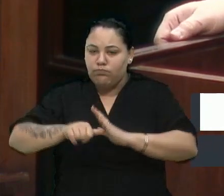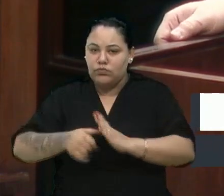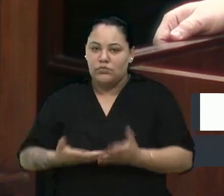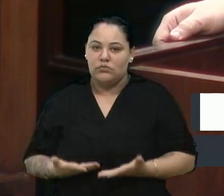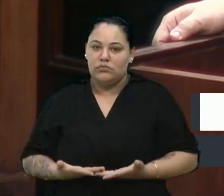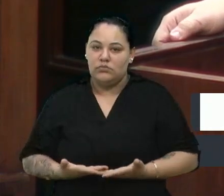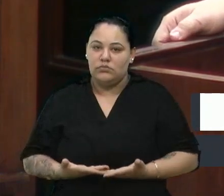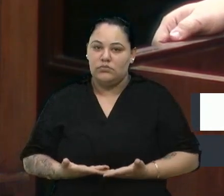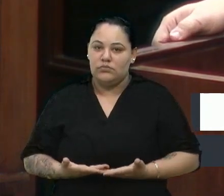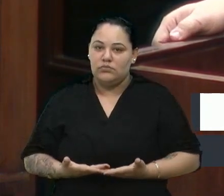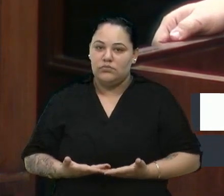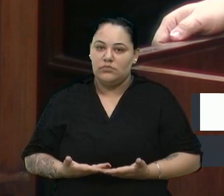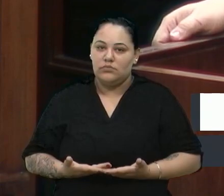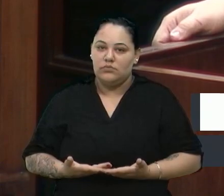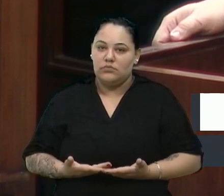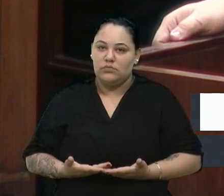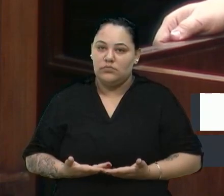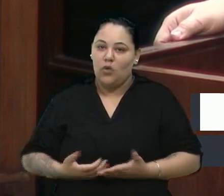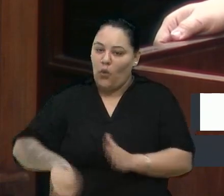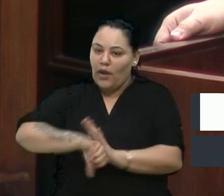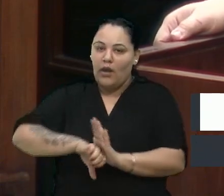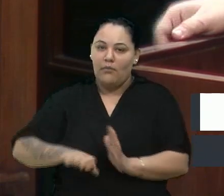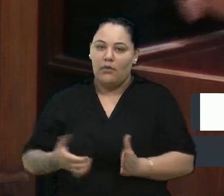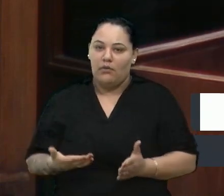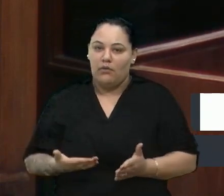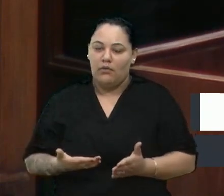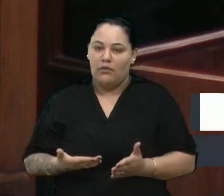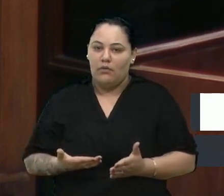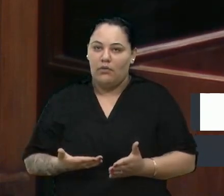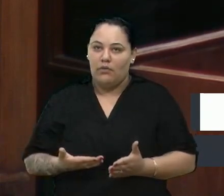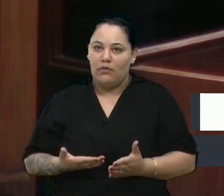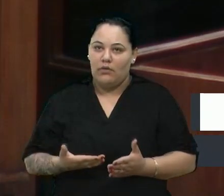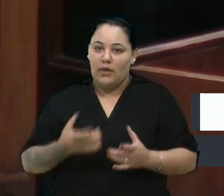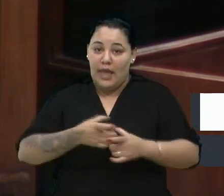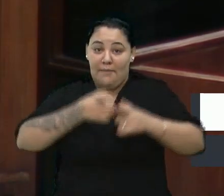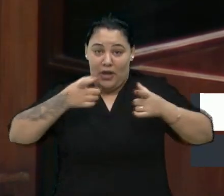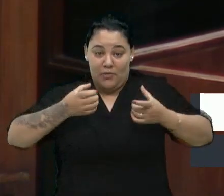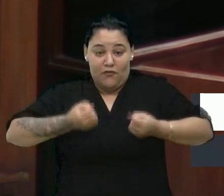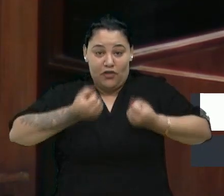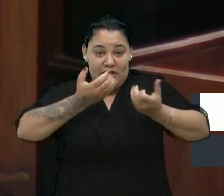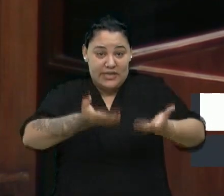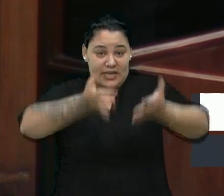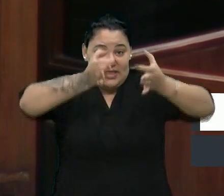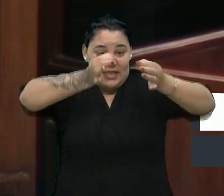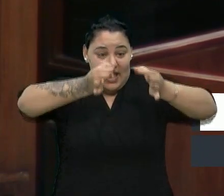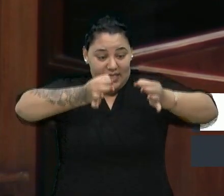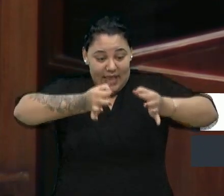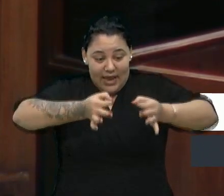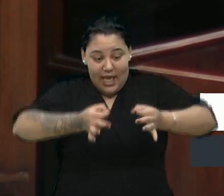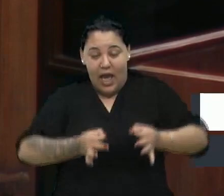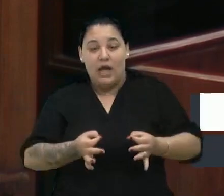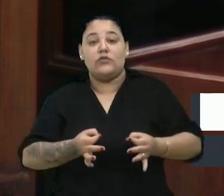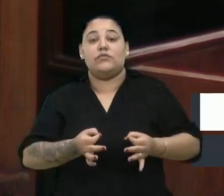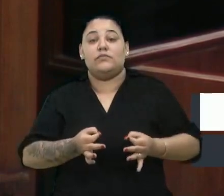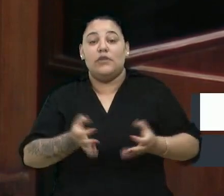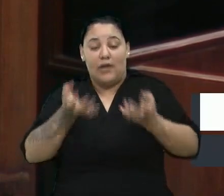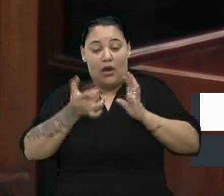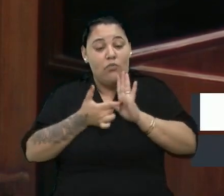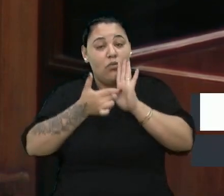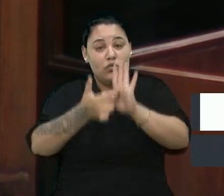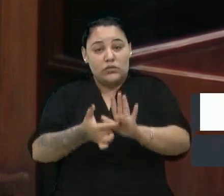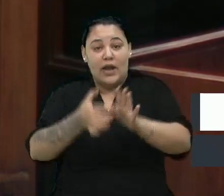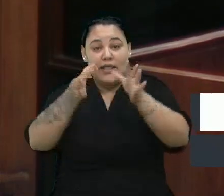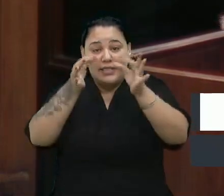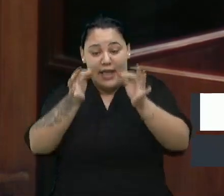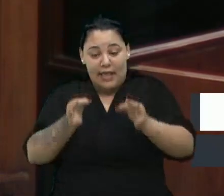defenderam o ladrão. E a grande maioria, porque eu vou trazer detalhado aqui, tá? Detalhado para botar nesse telão,